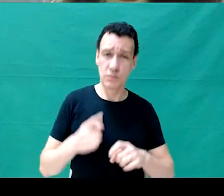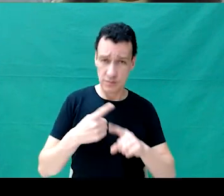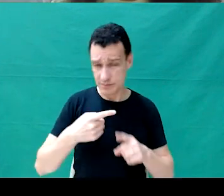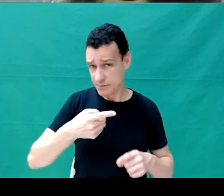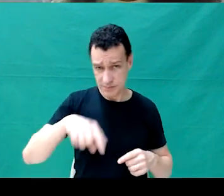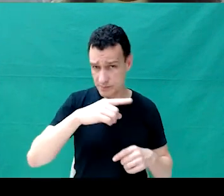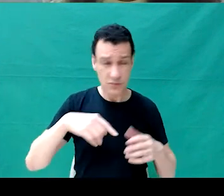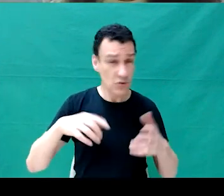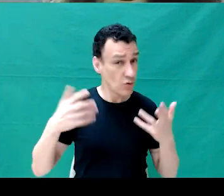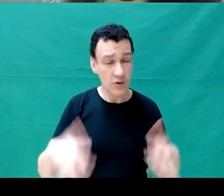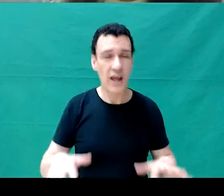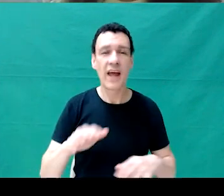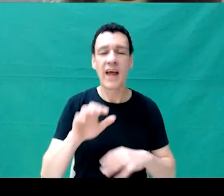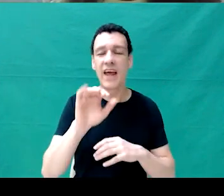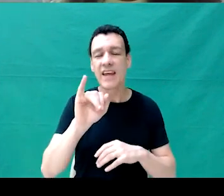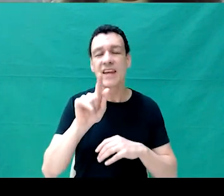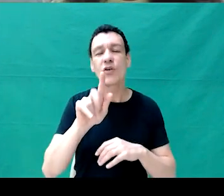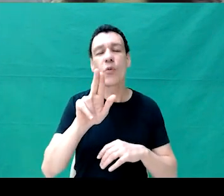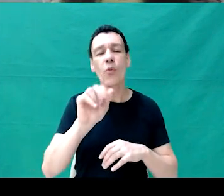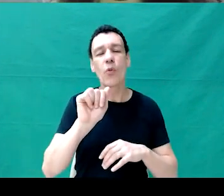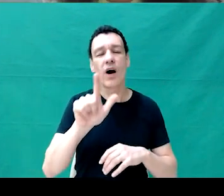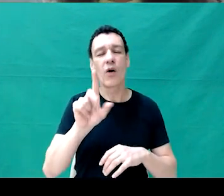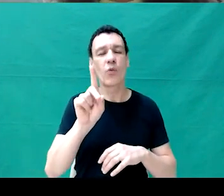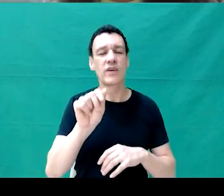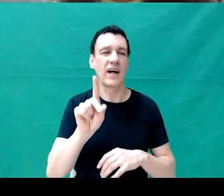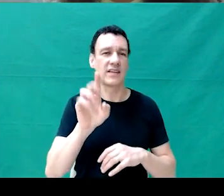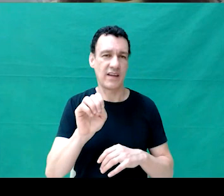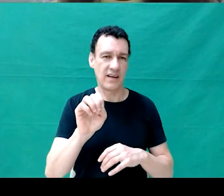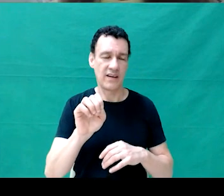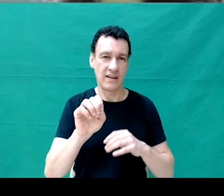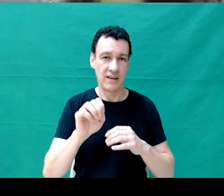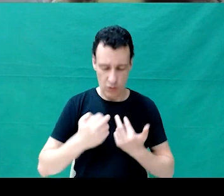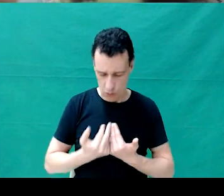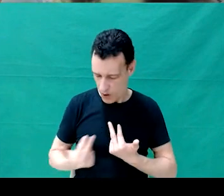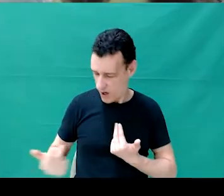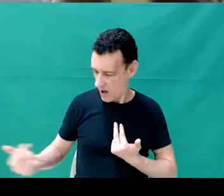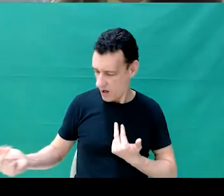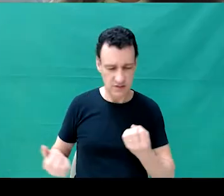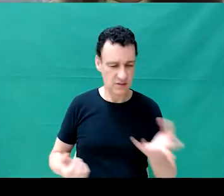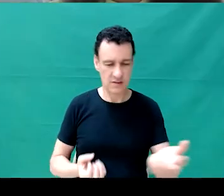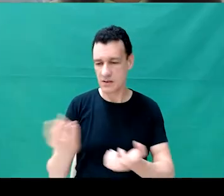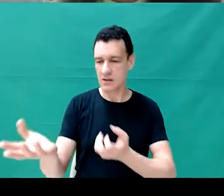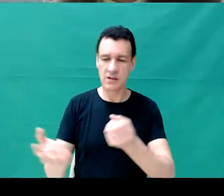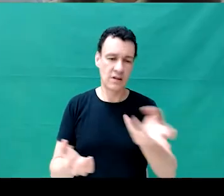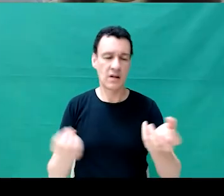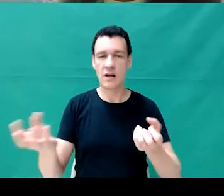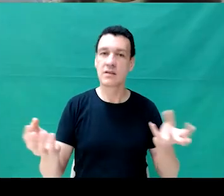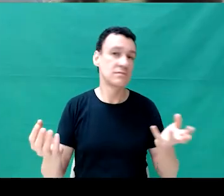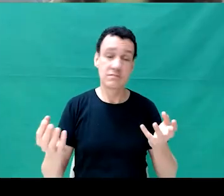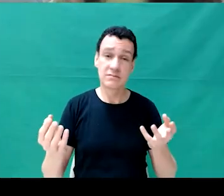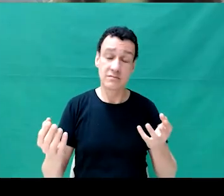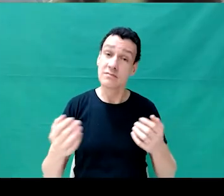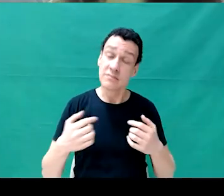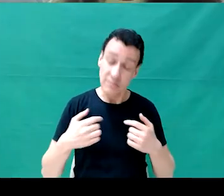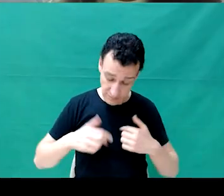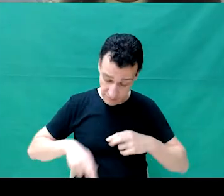é equidade. É ter as mesmas oportunidades, é ter as mesmas possibilidades,